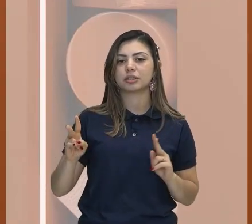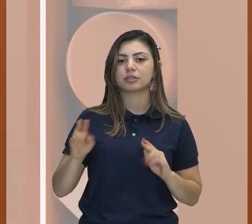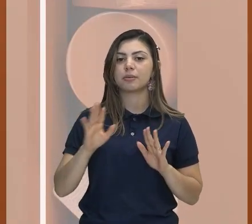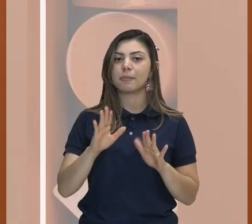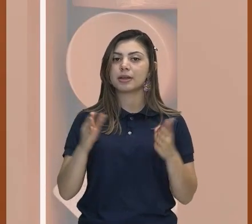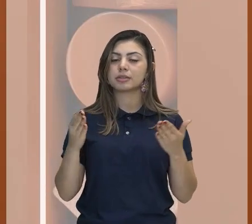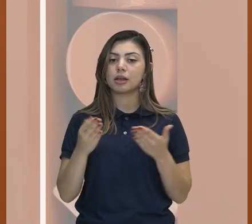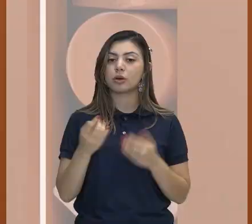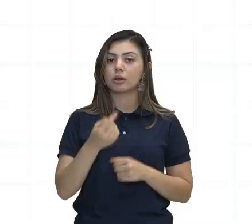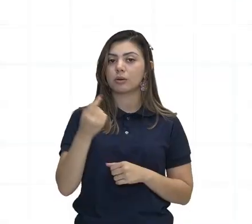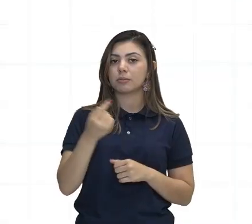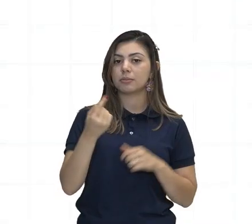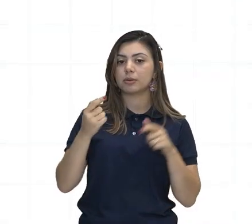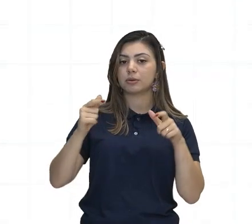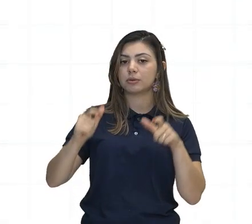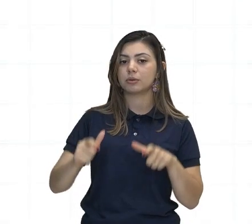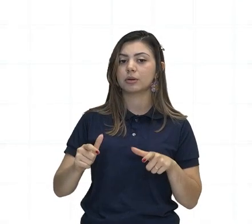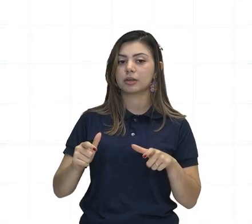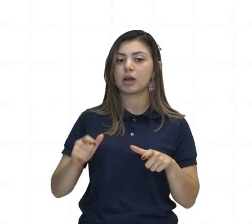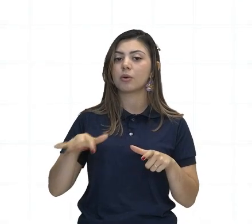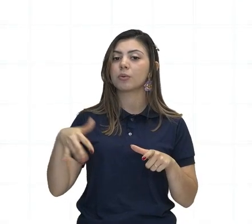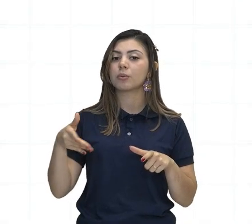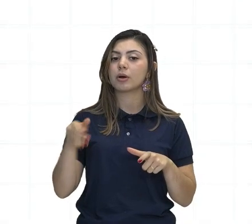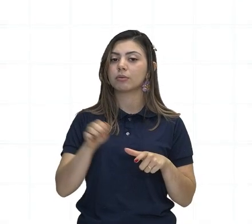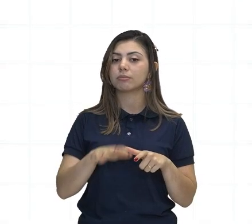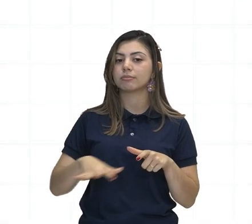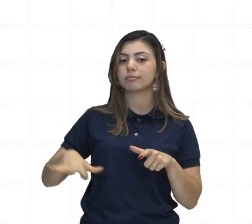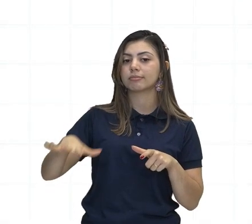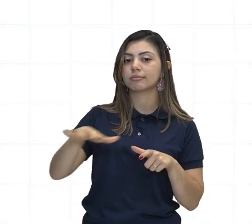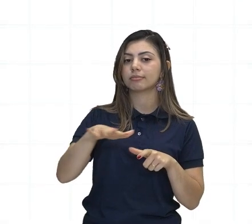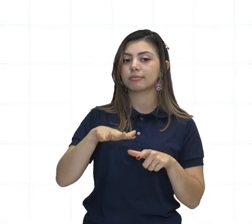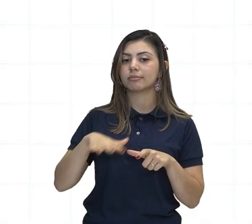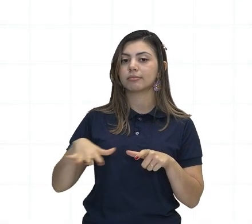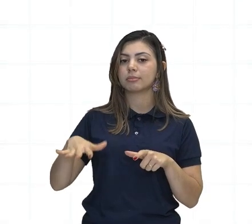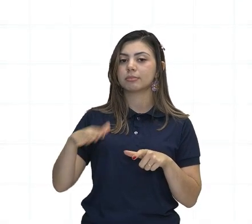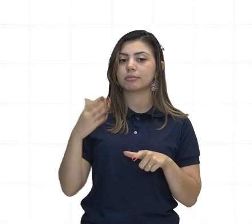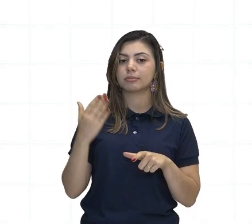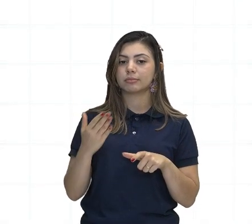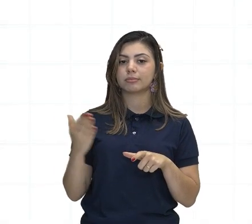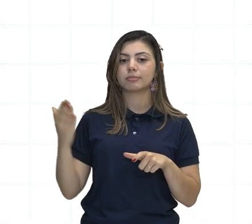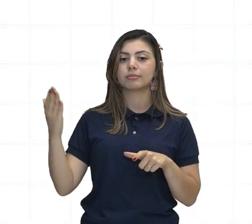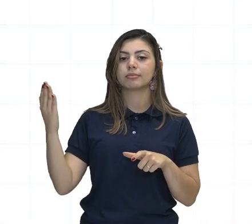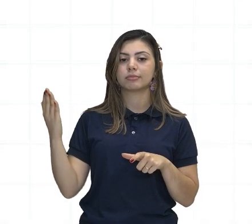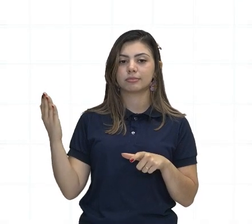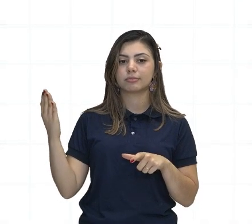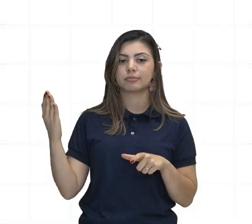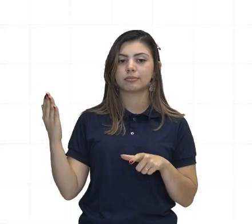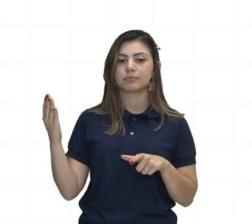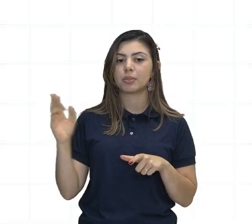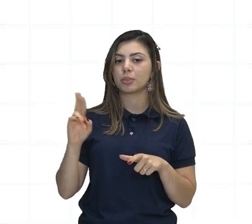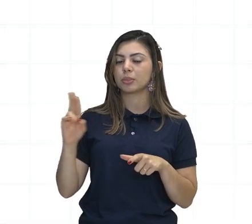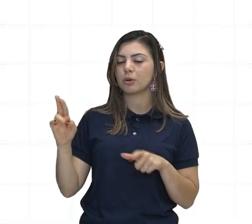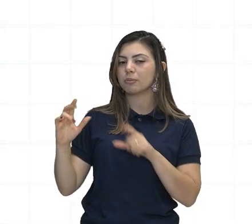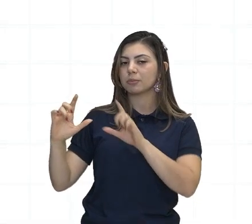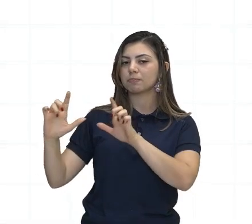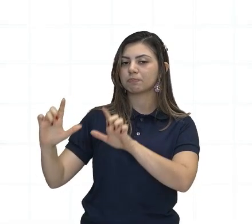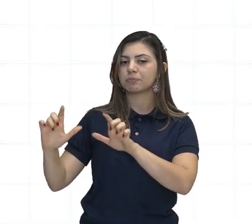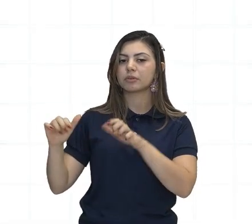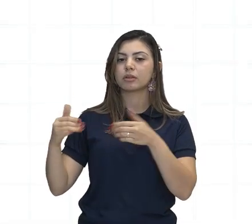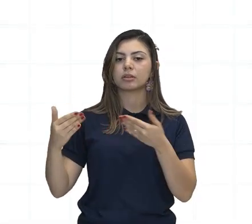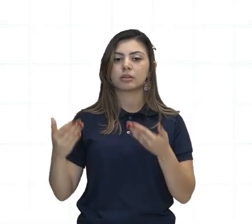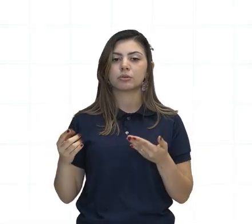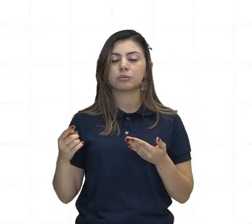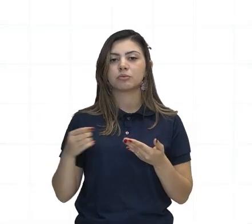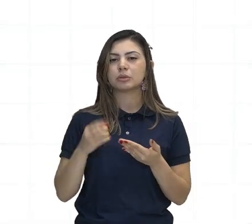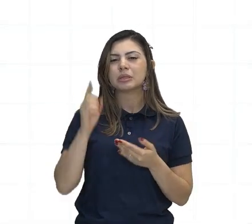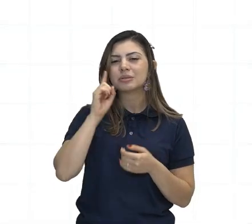o primeiro lugar que a gente vai visitar é o bairro Imizamo-Ietu. Eu quero mostrar para vocês que, ao mesmo tempo, não